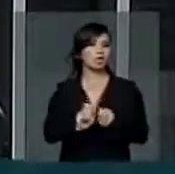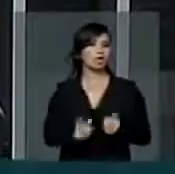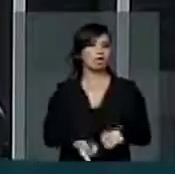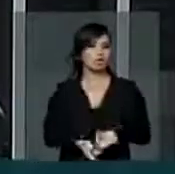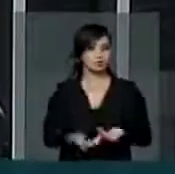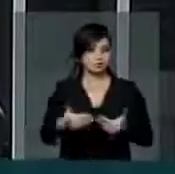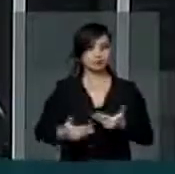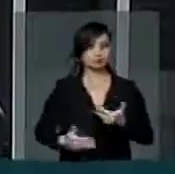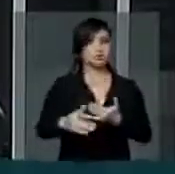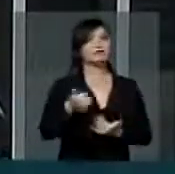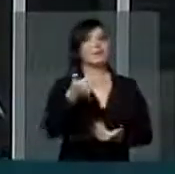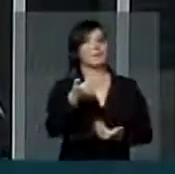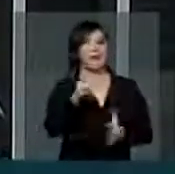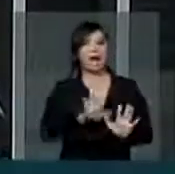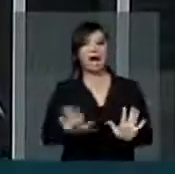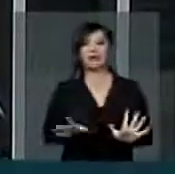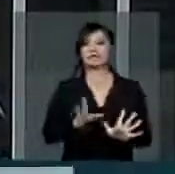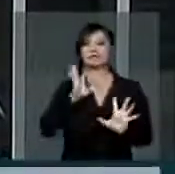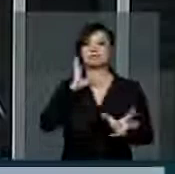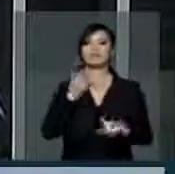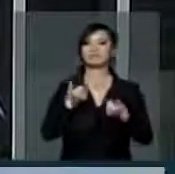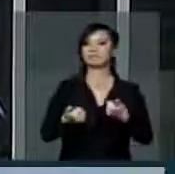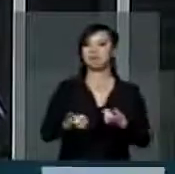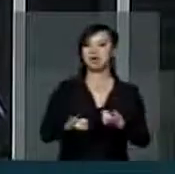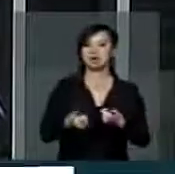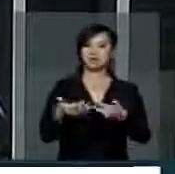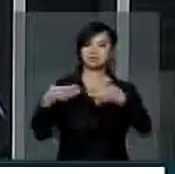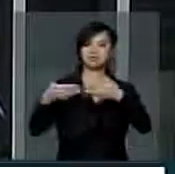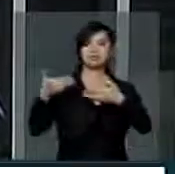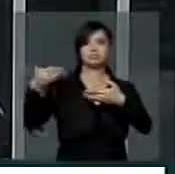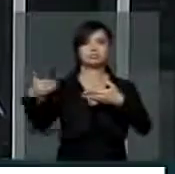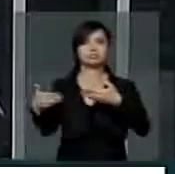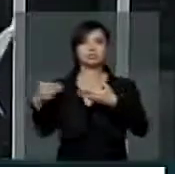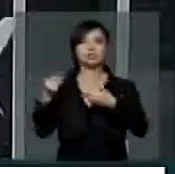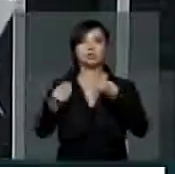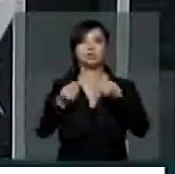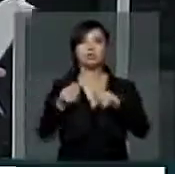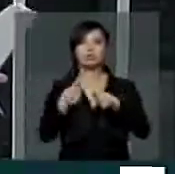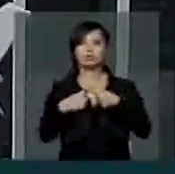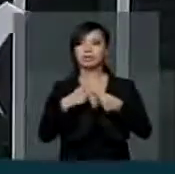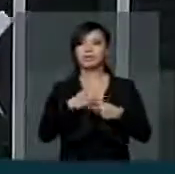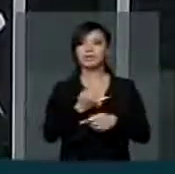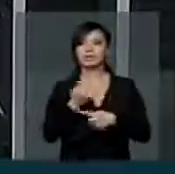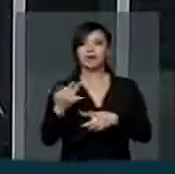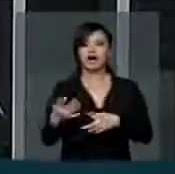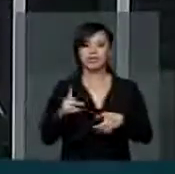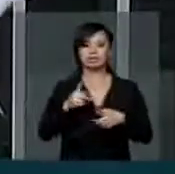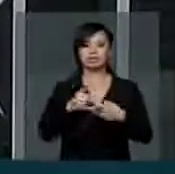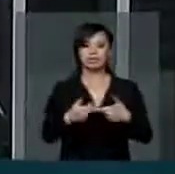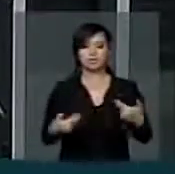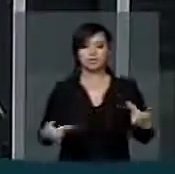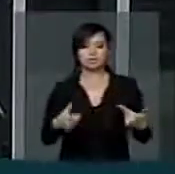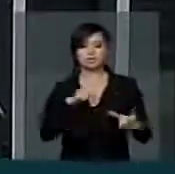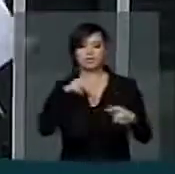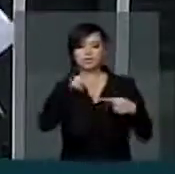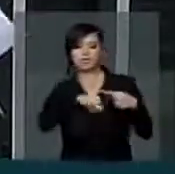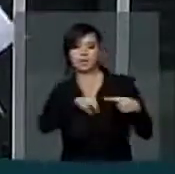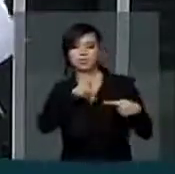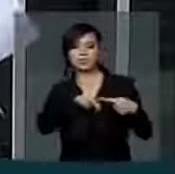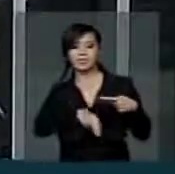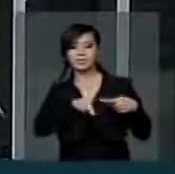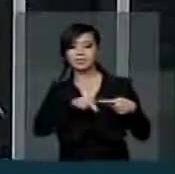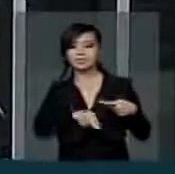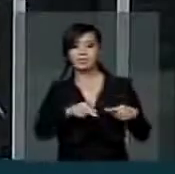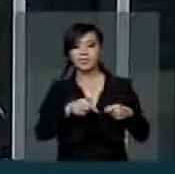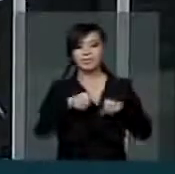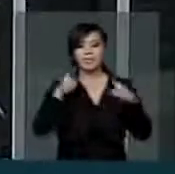que fica? Nós temos que tomar providência, porque tem vetos de suma importância à sociedade brasileira